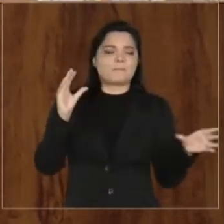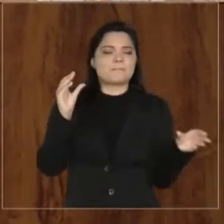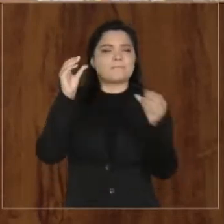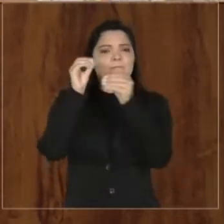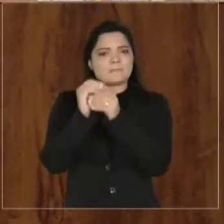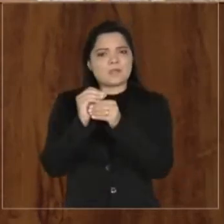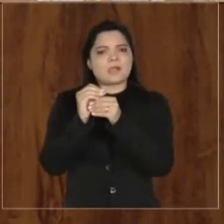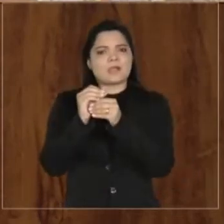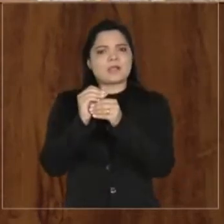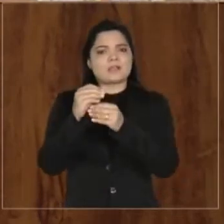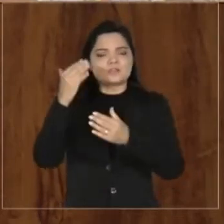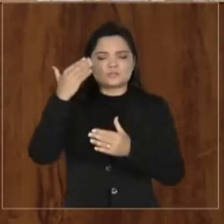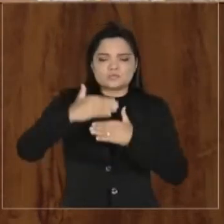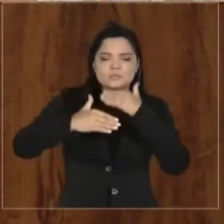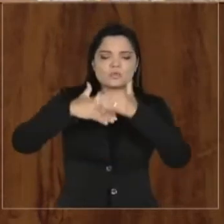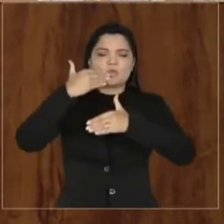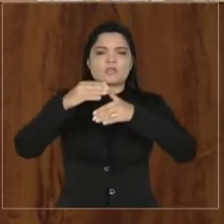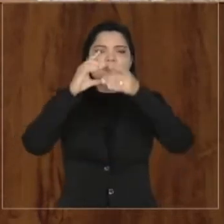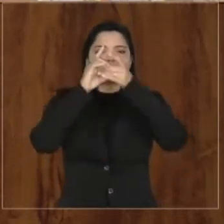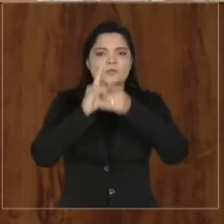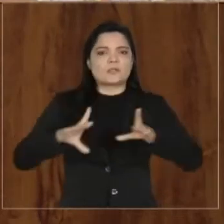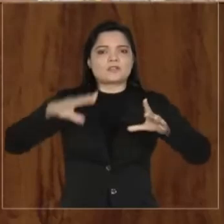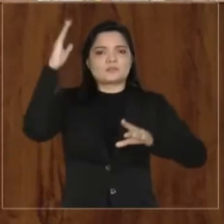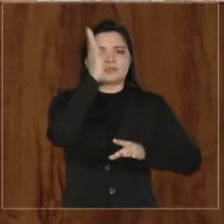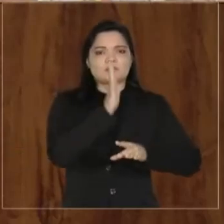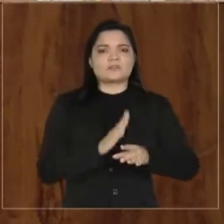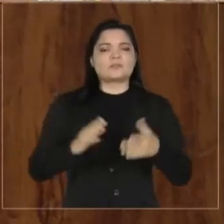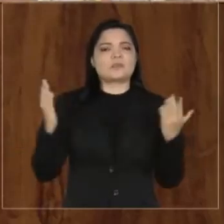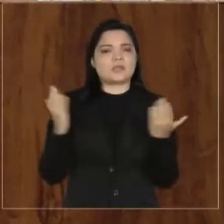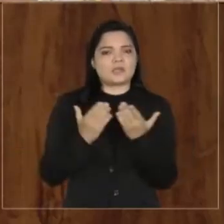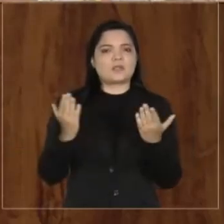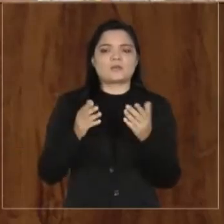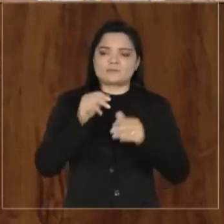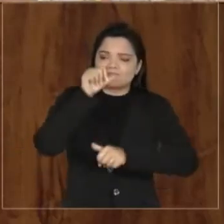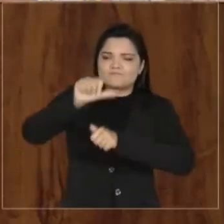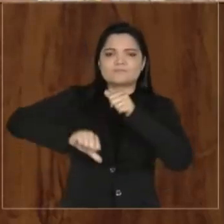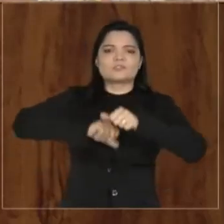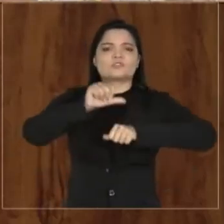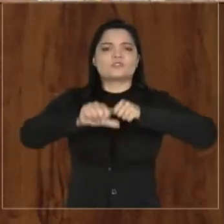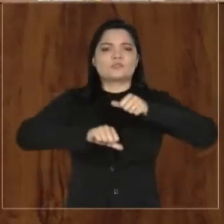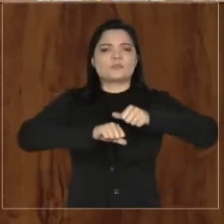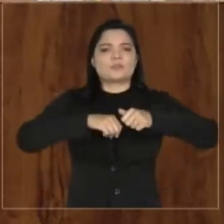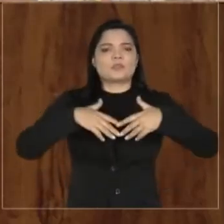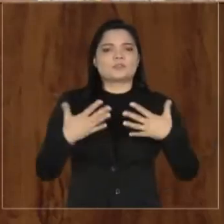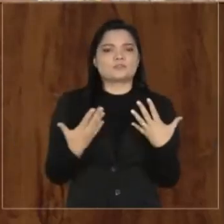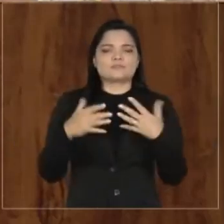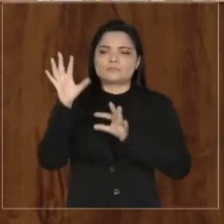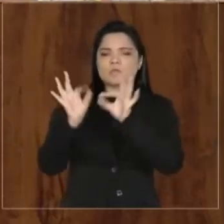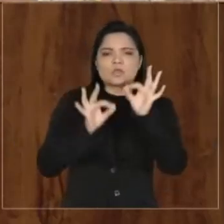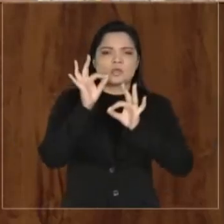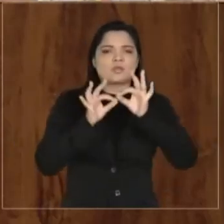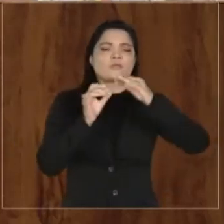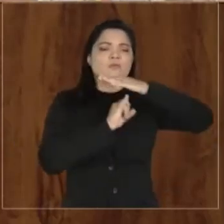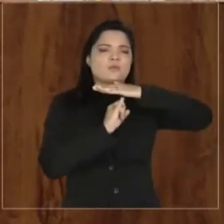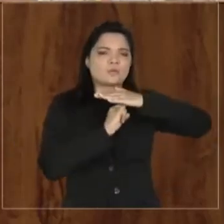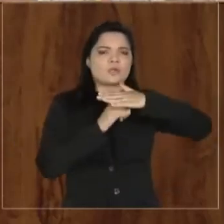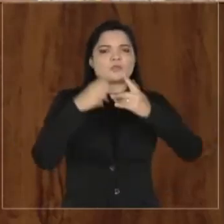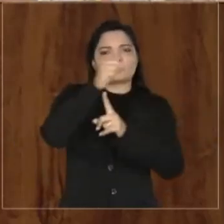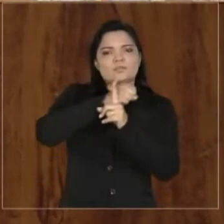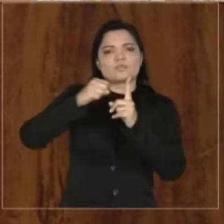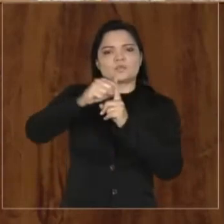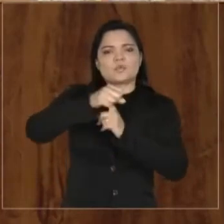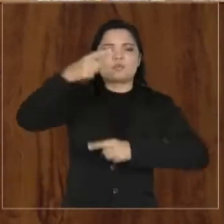do processo democrático brasileiro, que nós chegamos, então, à grande transformação no sentido do aperfeiçoamento institucional,